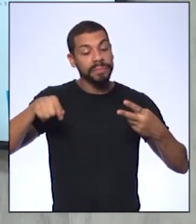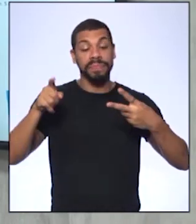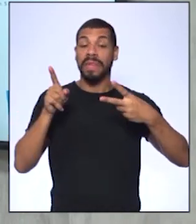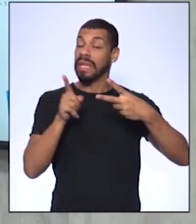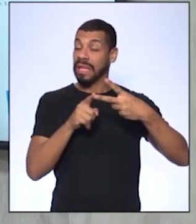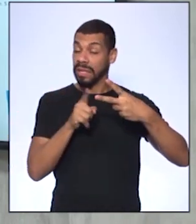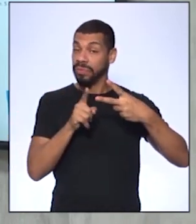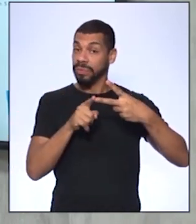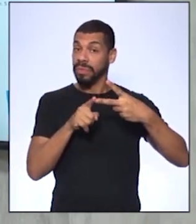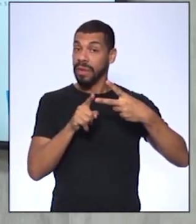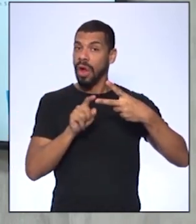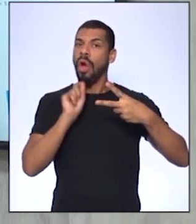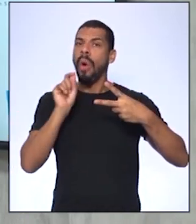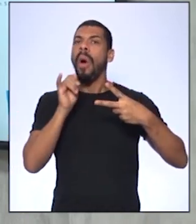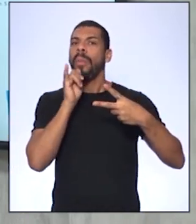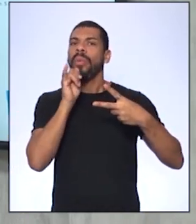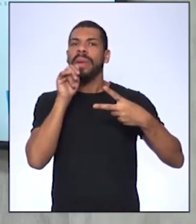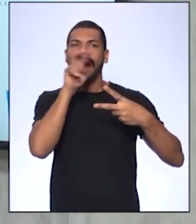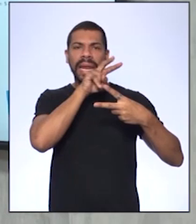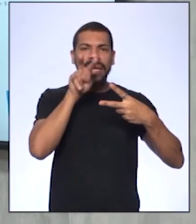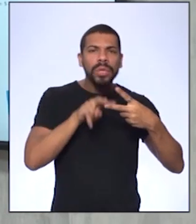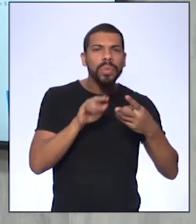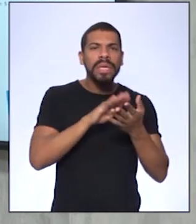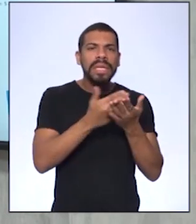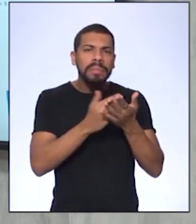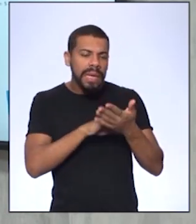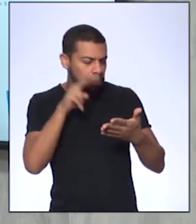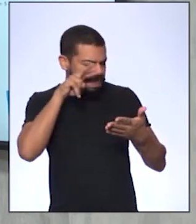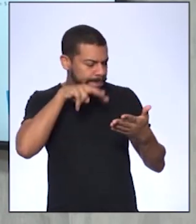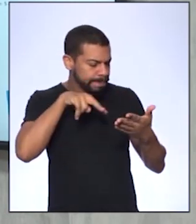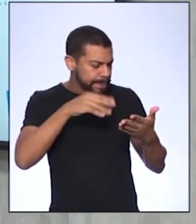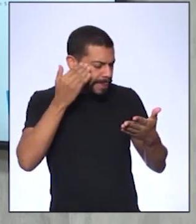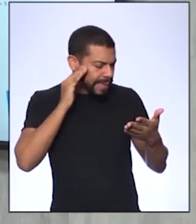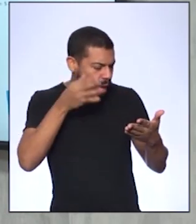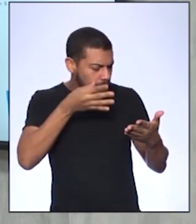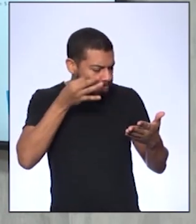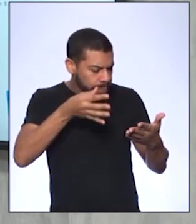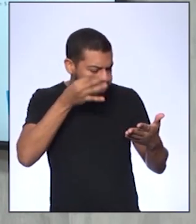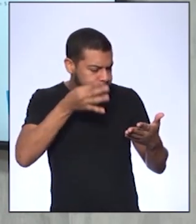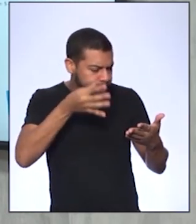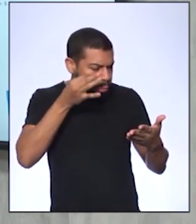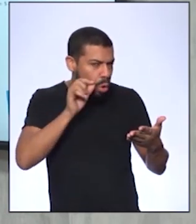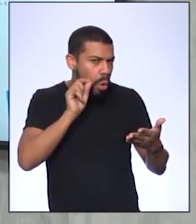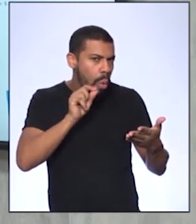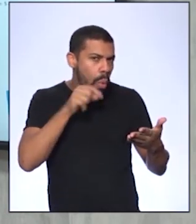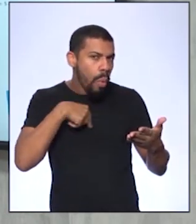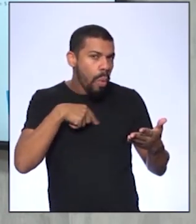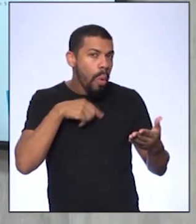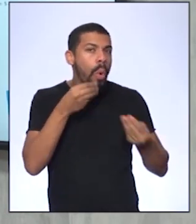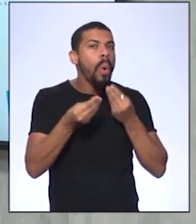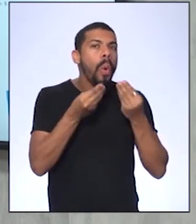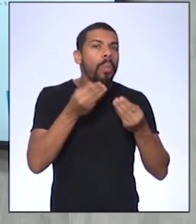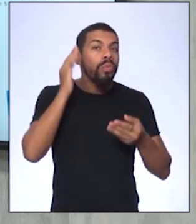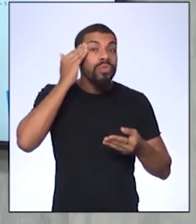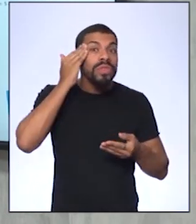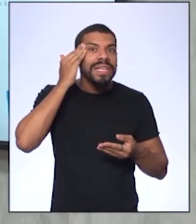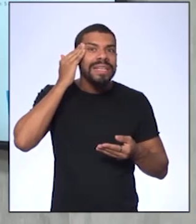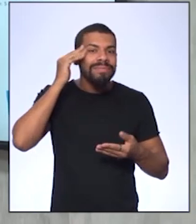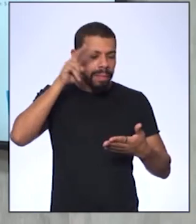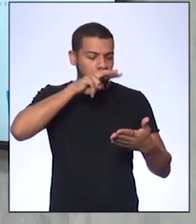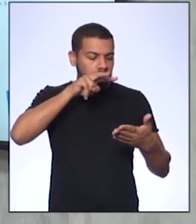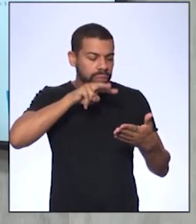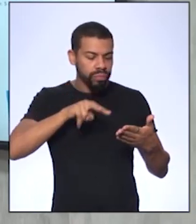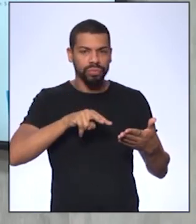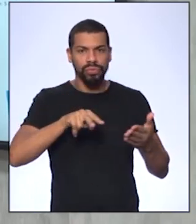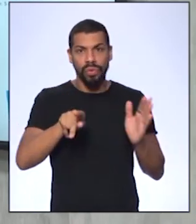gente está falando de leitura e interpretação, é sempre importante frisar que quem dá o tom da leitura e da interpretação desse